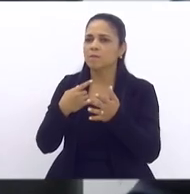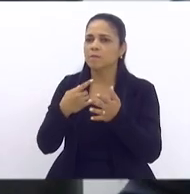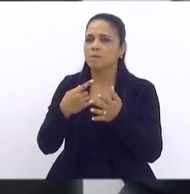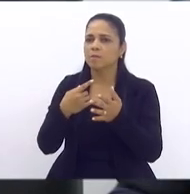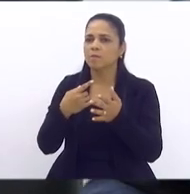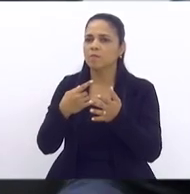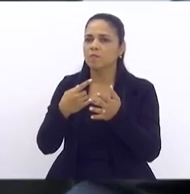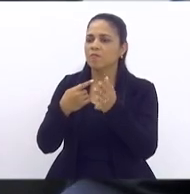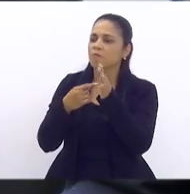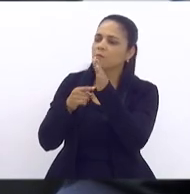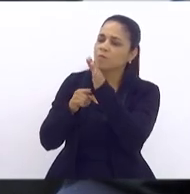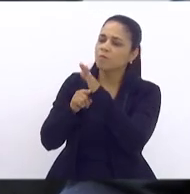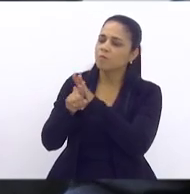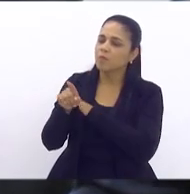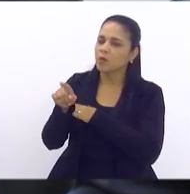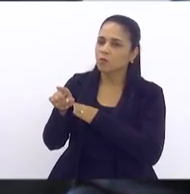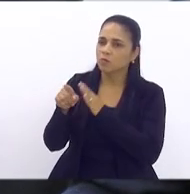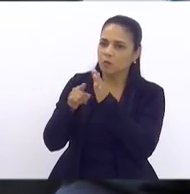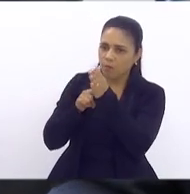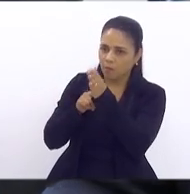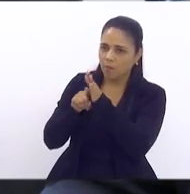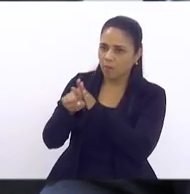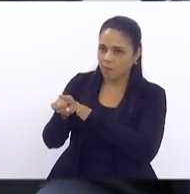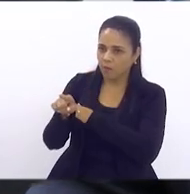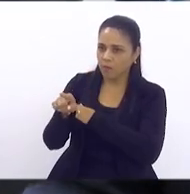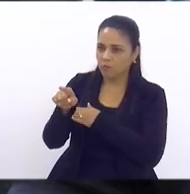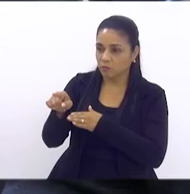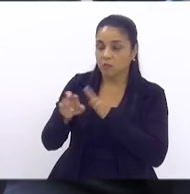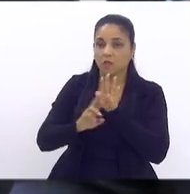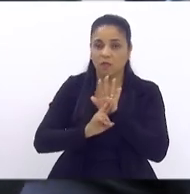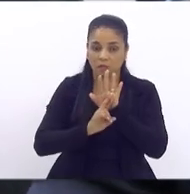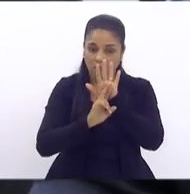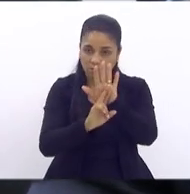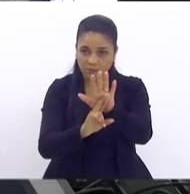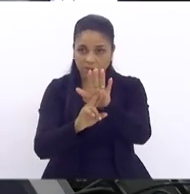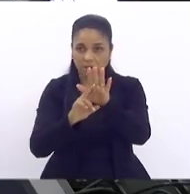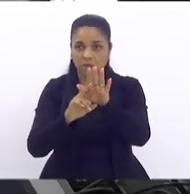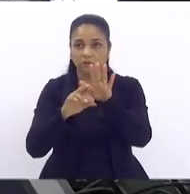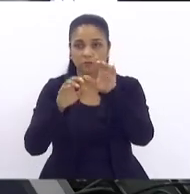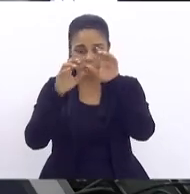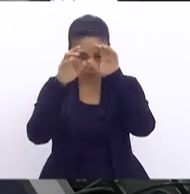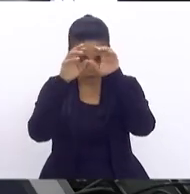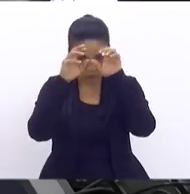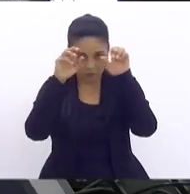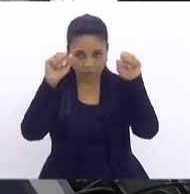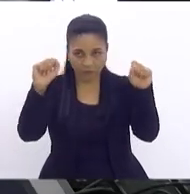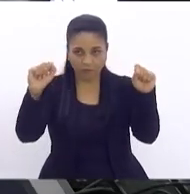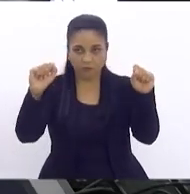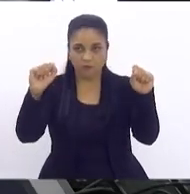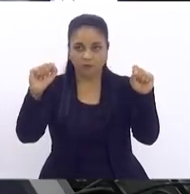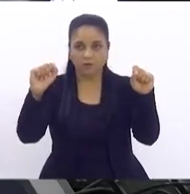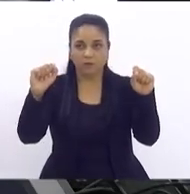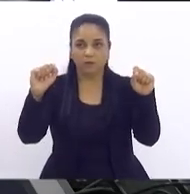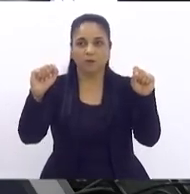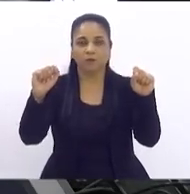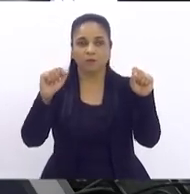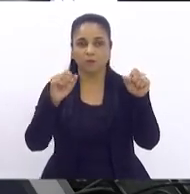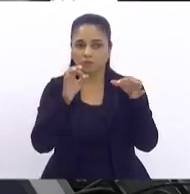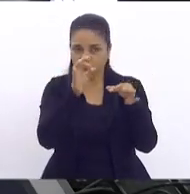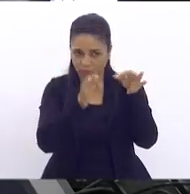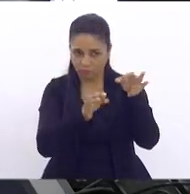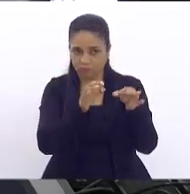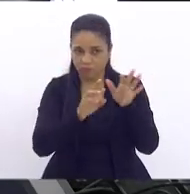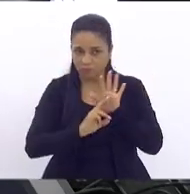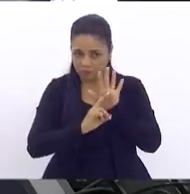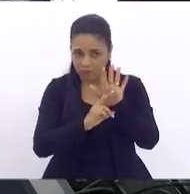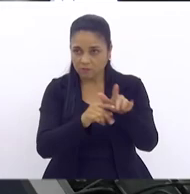ali. Ó. Ah, sim. Aquele ali tem que responder, sim. Ele é representante do Tribunal da Água. Você está aqui representando um juiz, é isso? Sim,